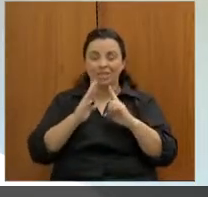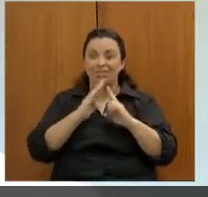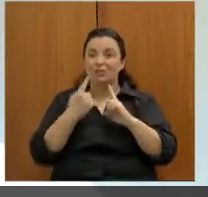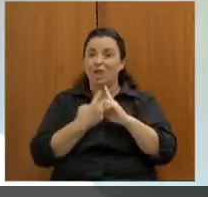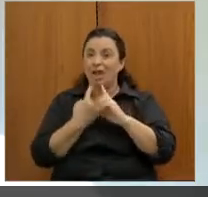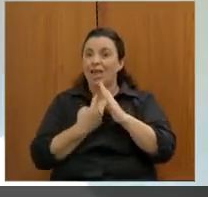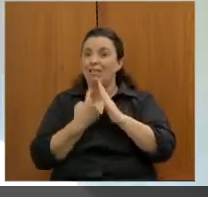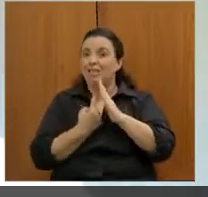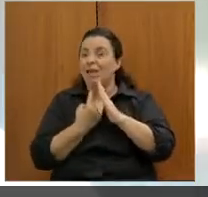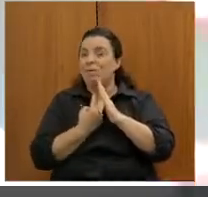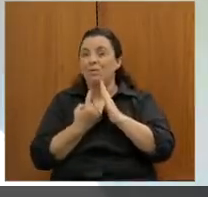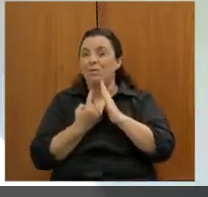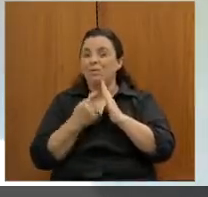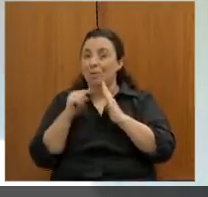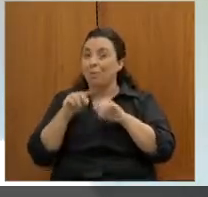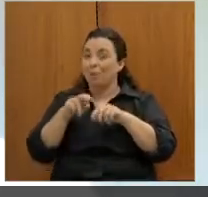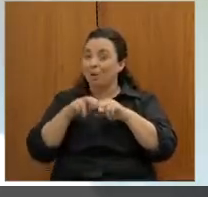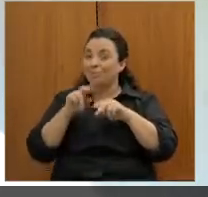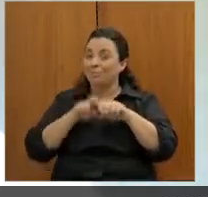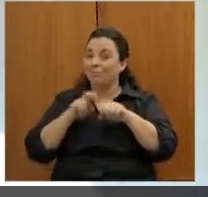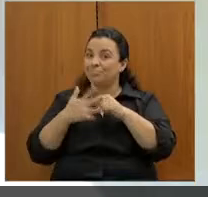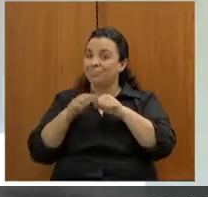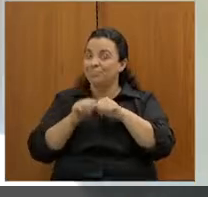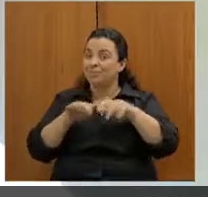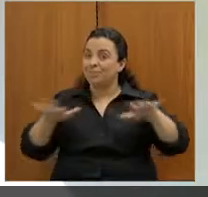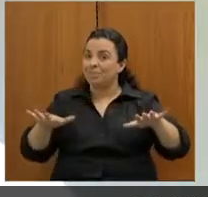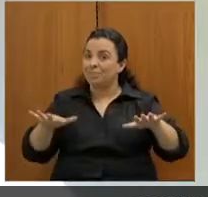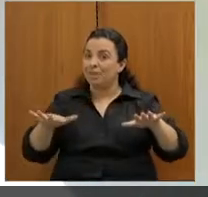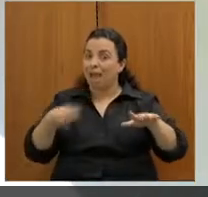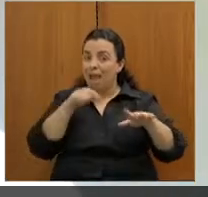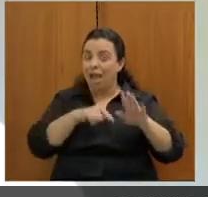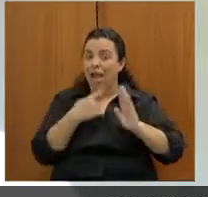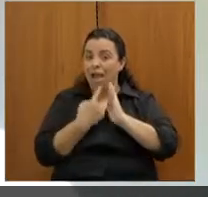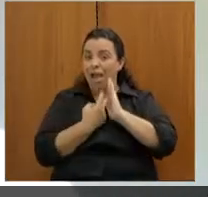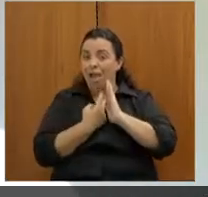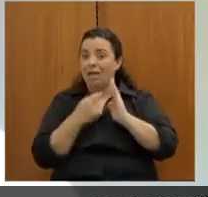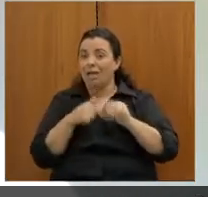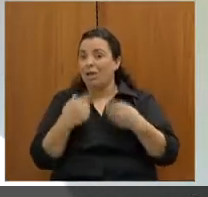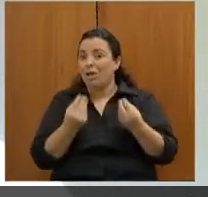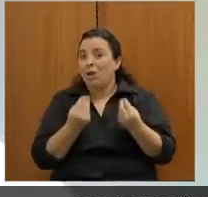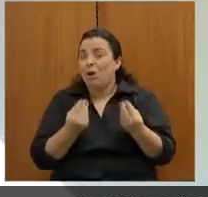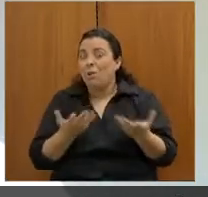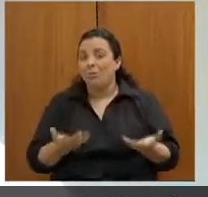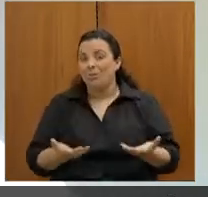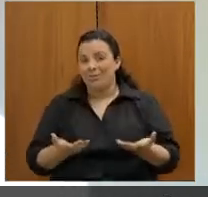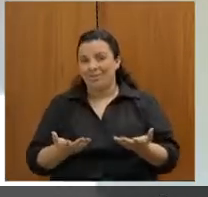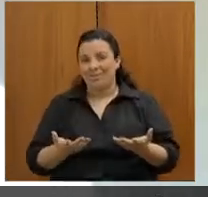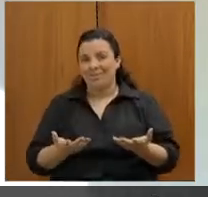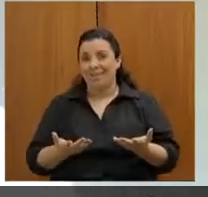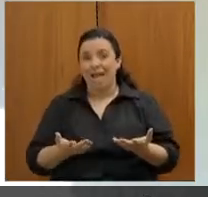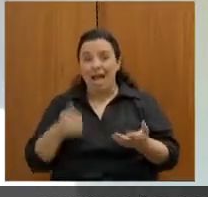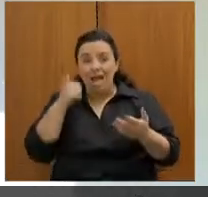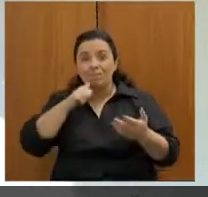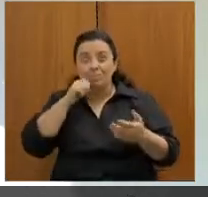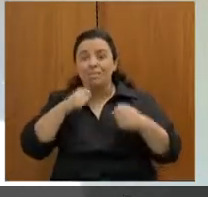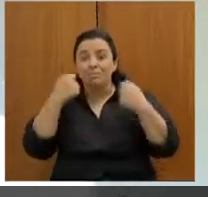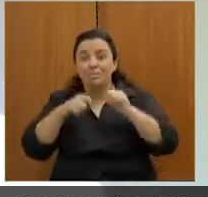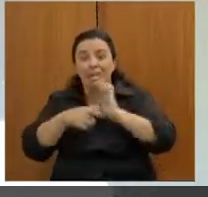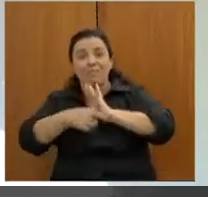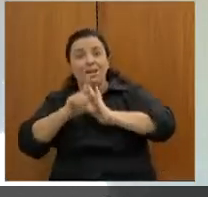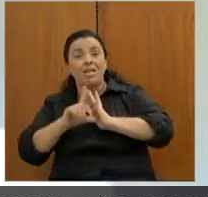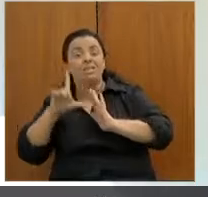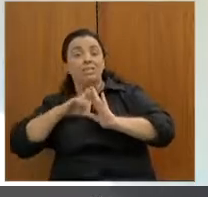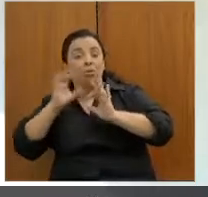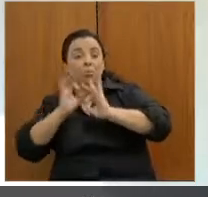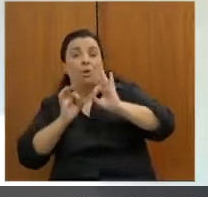alternativa porque as mulheres fossem acolhidas não dava para ir para o isolamento social como uma